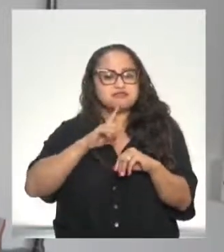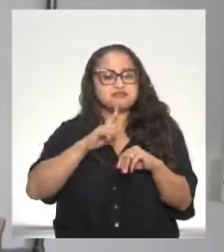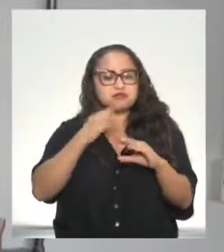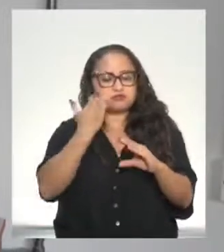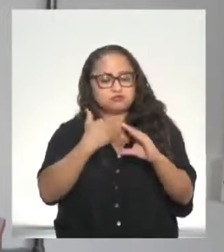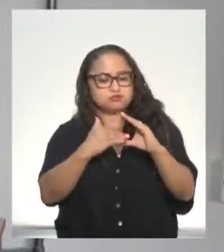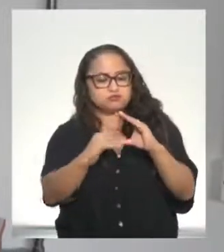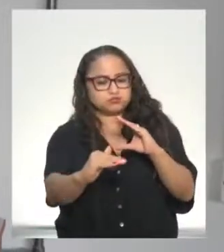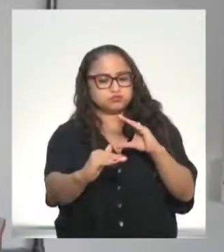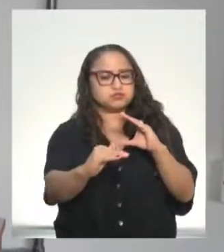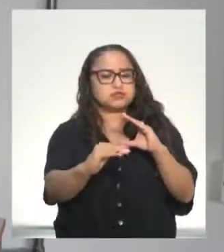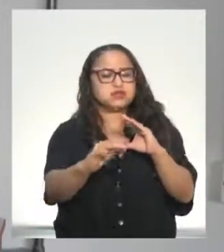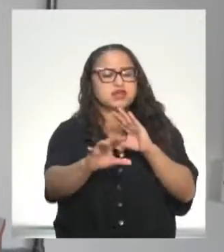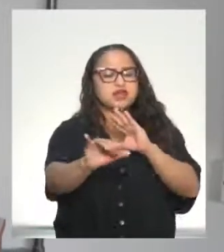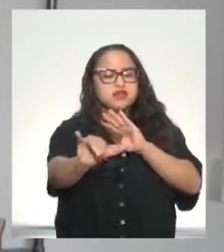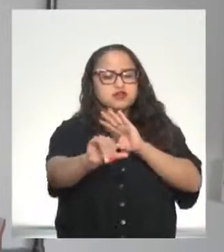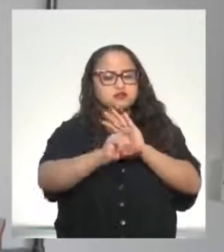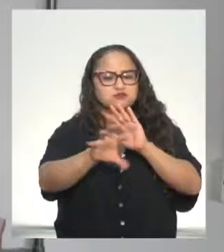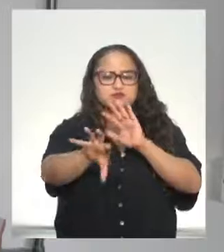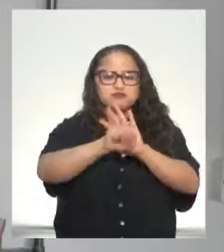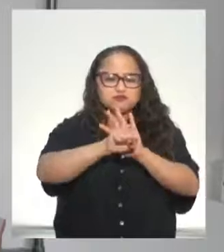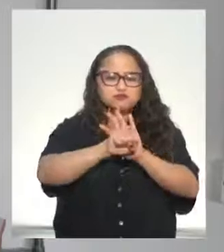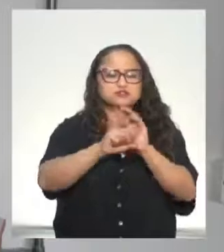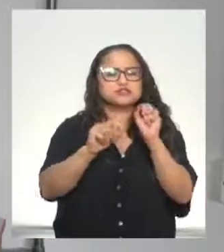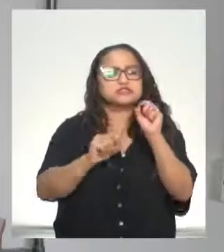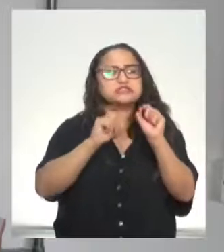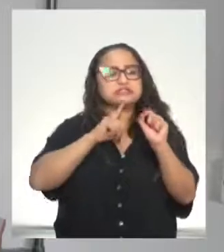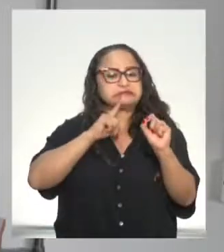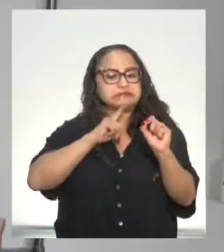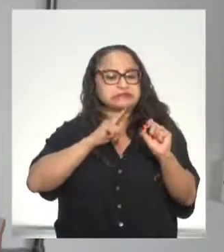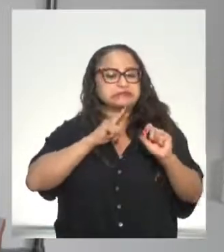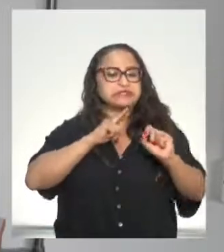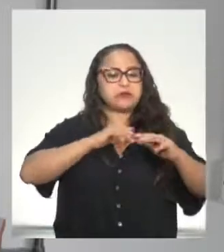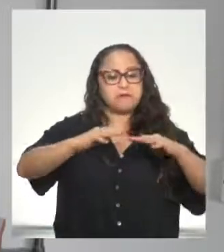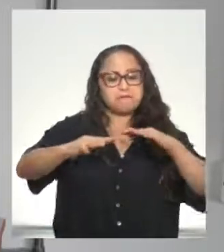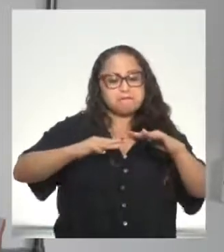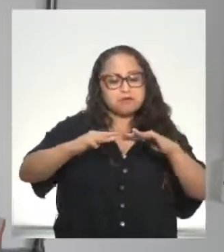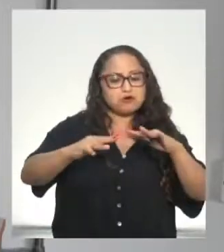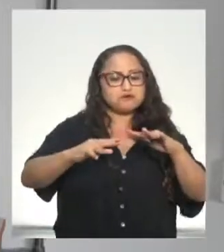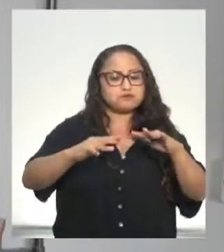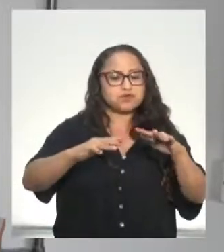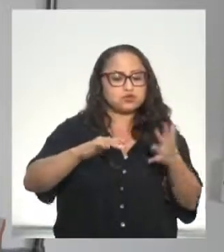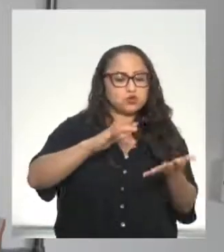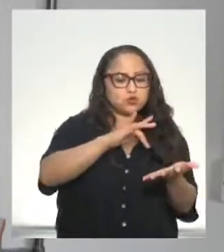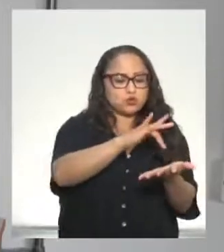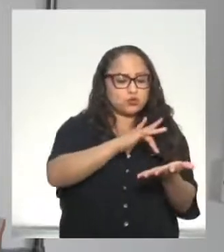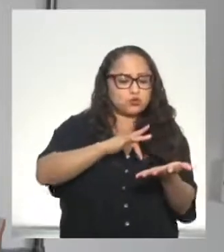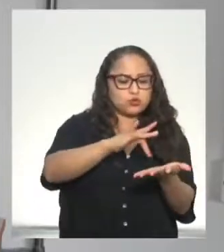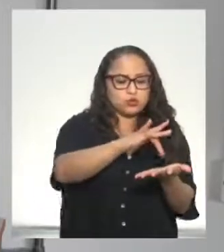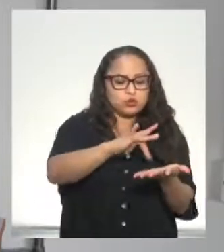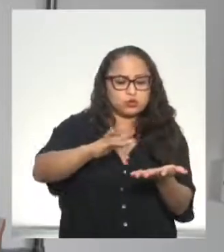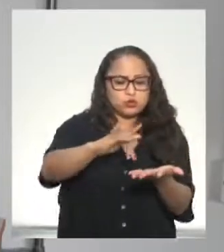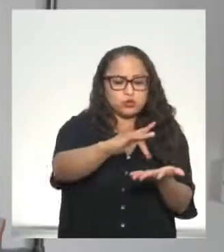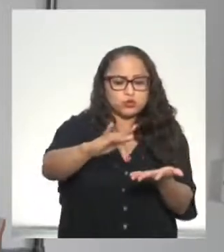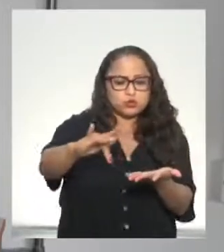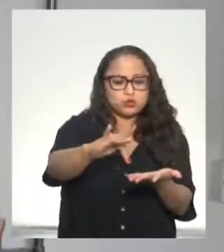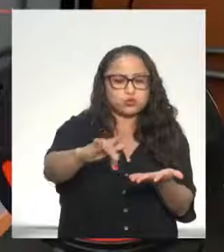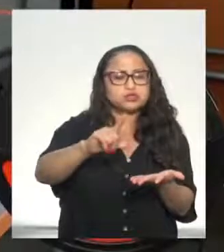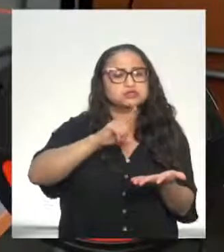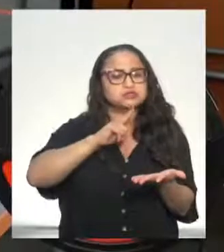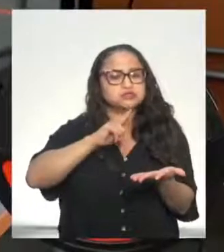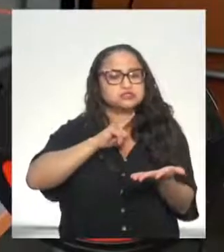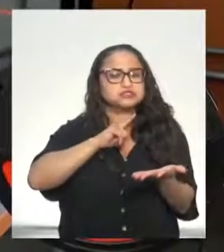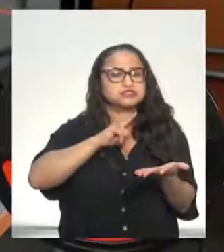ele vai pegar todas as informações e ele vai transformar em movimentos, distribuindo o material pela mesa. E tudo que ele utiliza são as